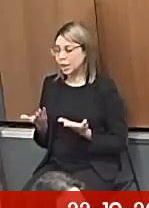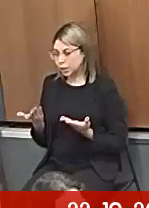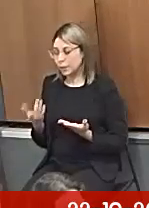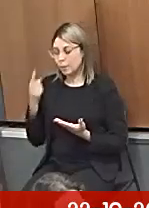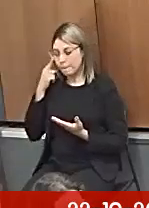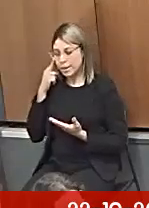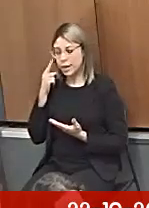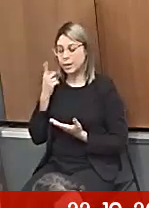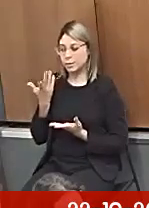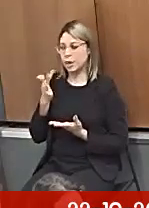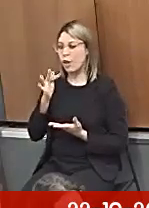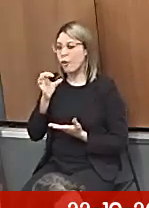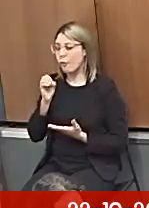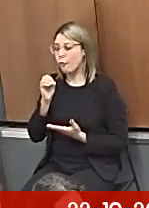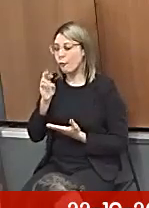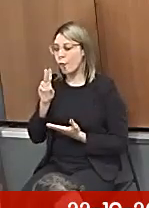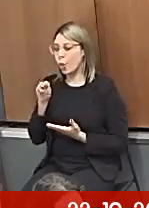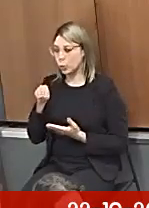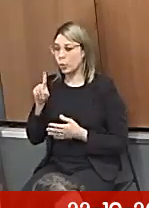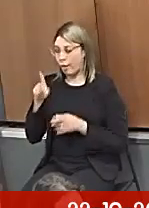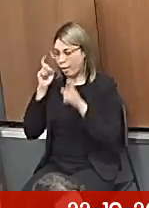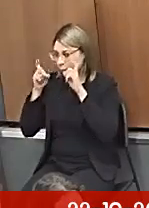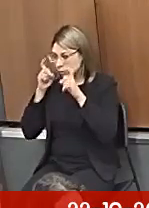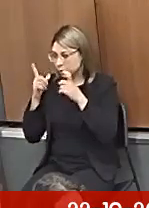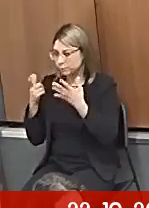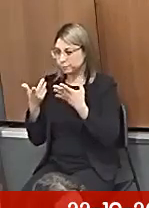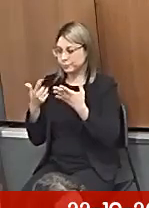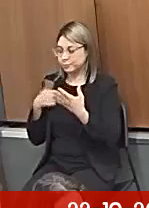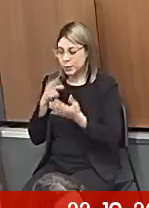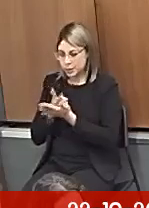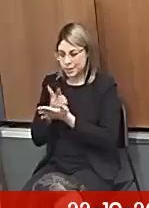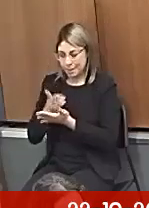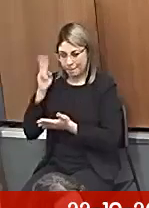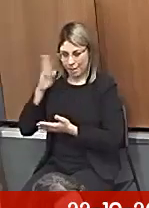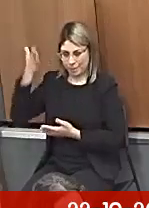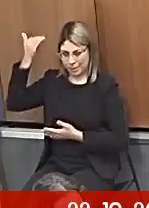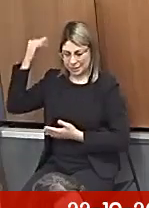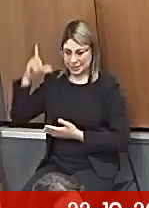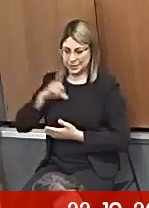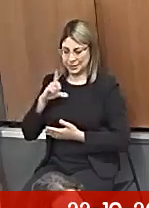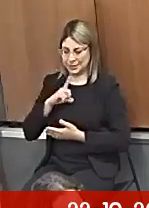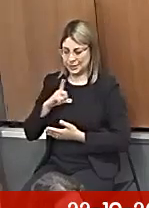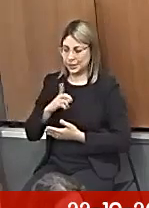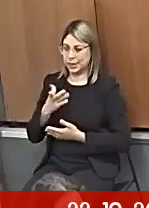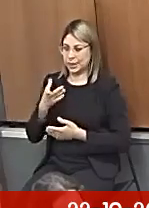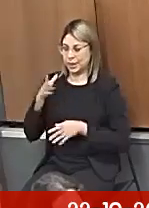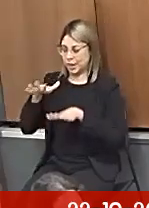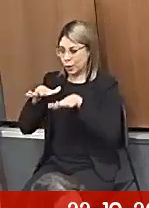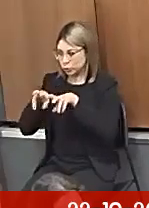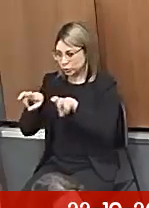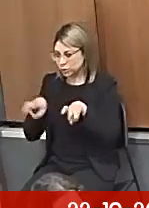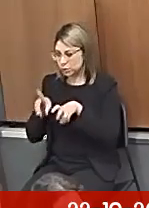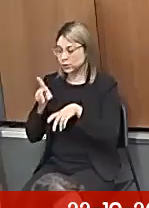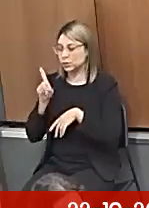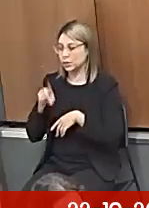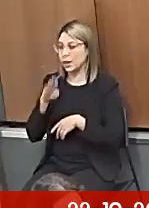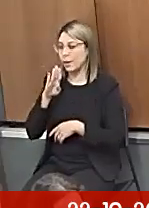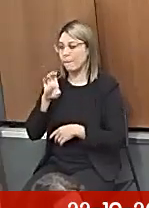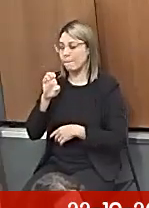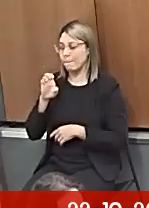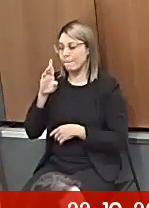fórum, desde lá atrás, quando nós conversamos, não esqueço dessa audiência pública, que estava o doutor Bertoldo, que é o procurador de justiça,